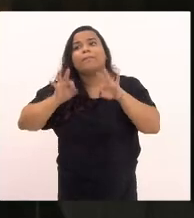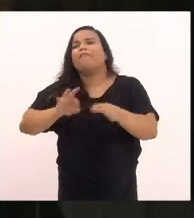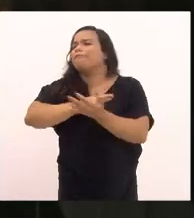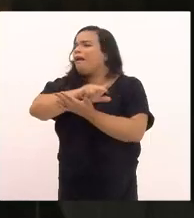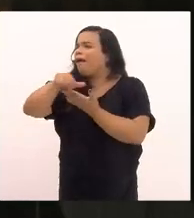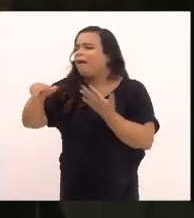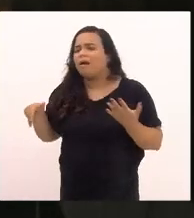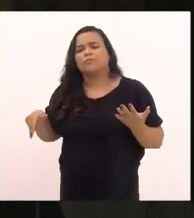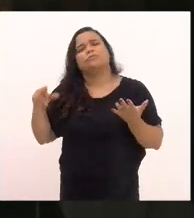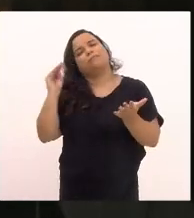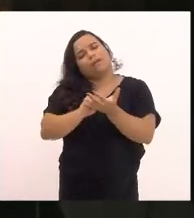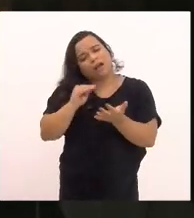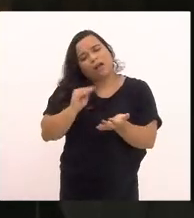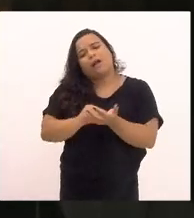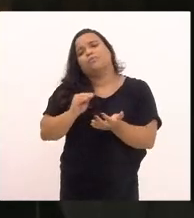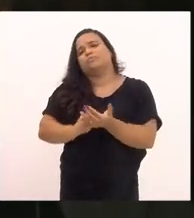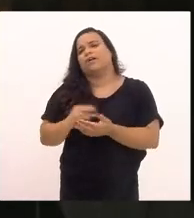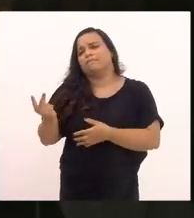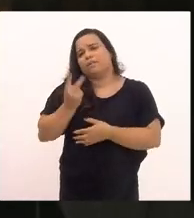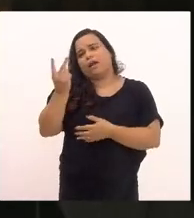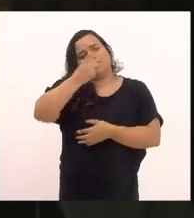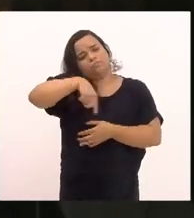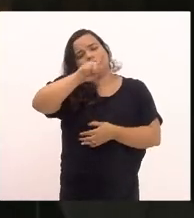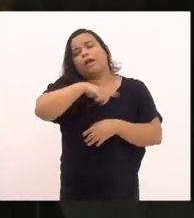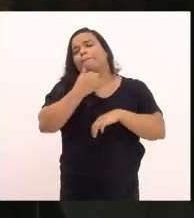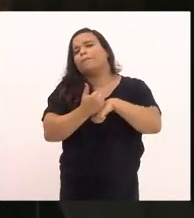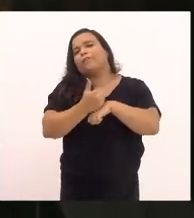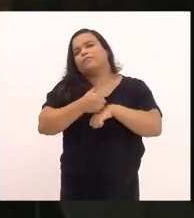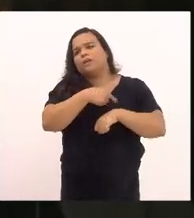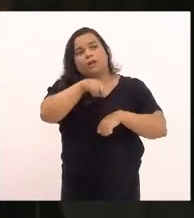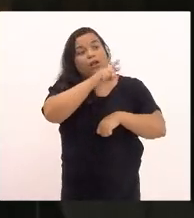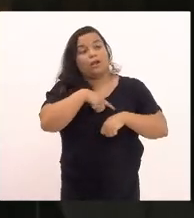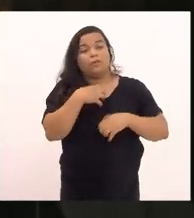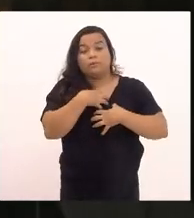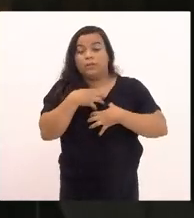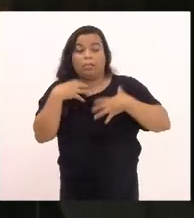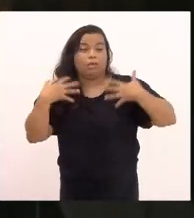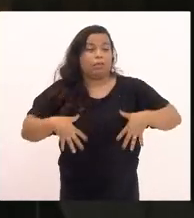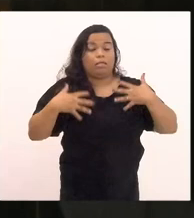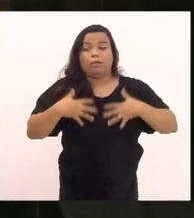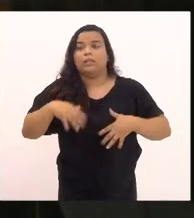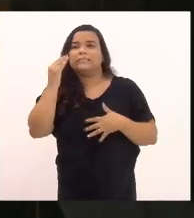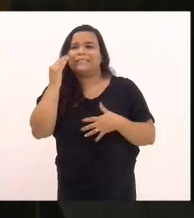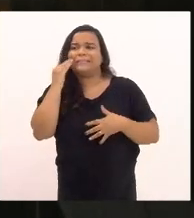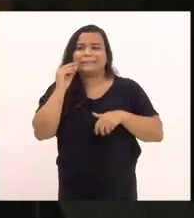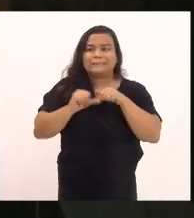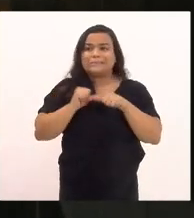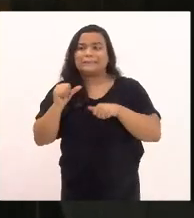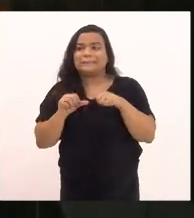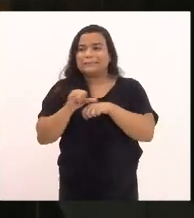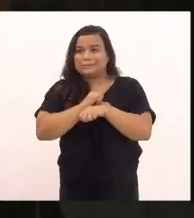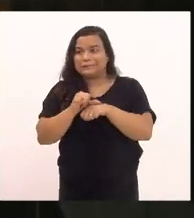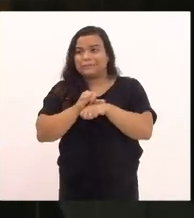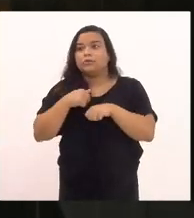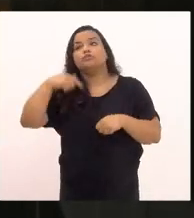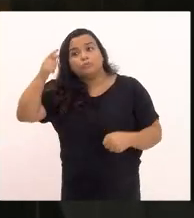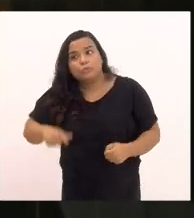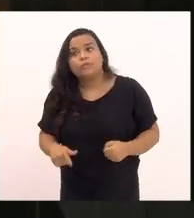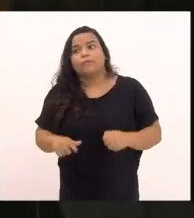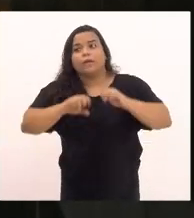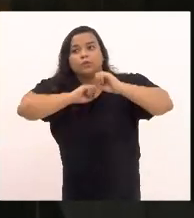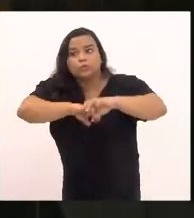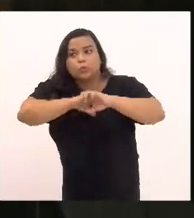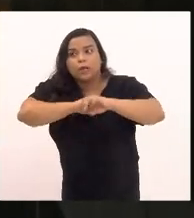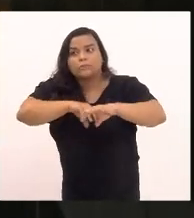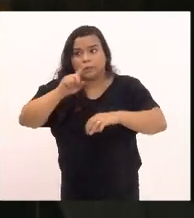frentes de desvalorização dos profissionais que vão ficando desesperados buscando reverter. Eu reitero, educação para ser prioridade